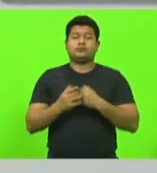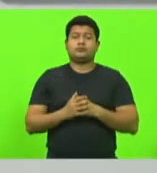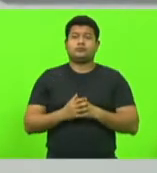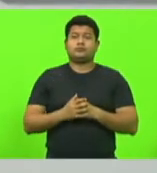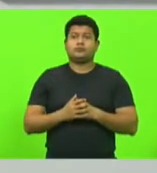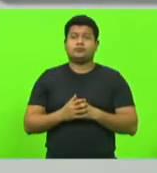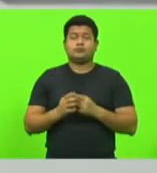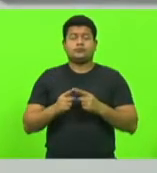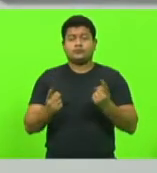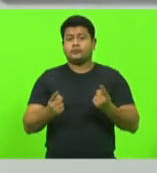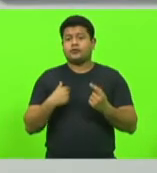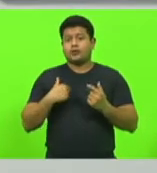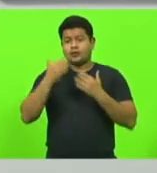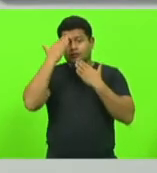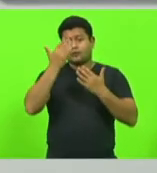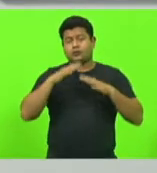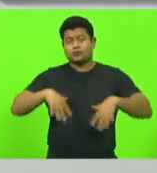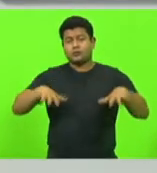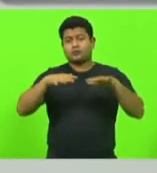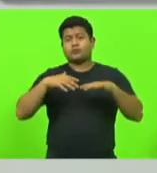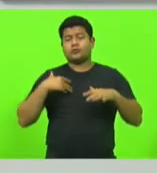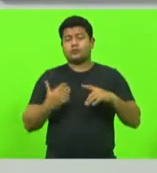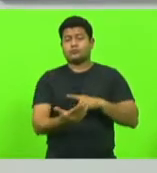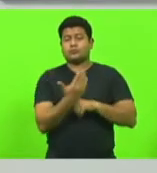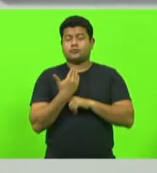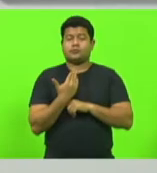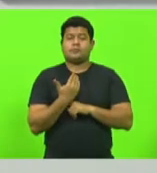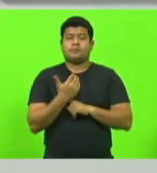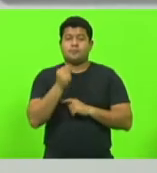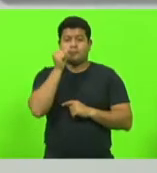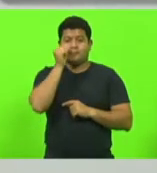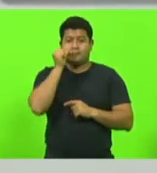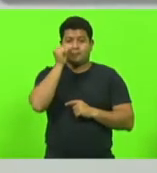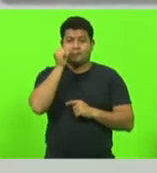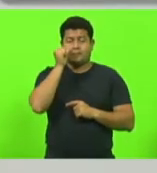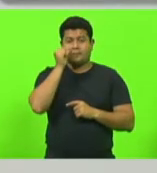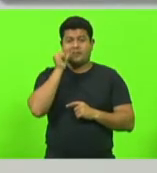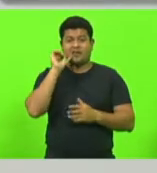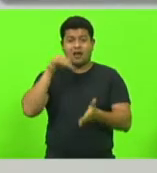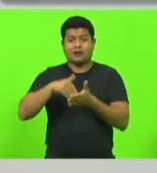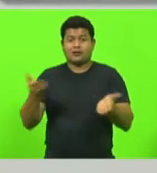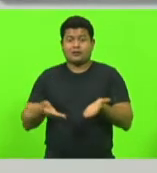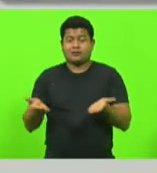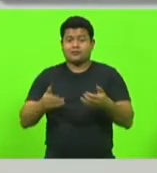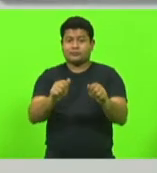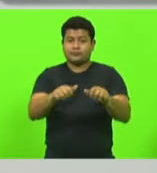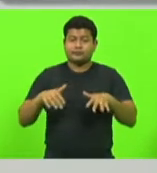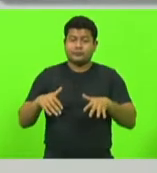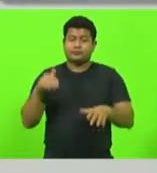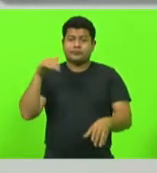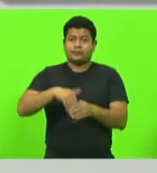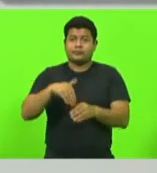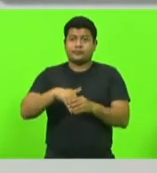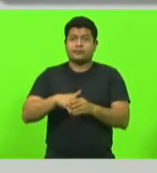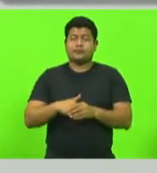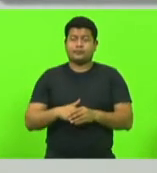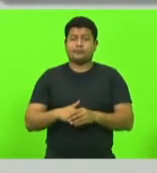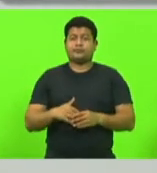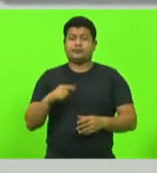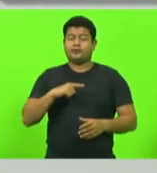E enfim, e agradecer a todos que construíram essa proposta até chegar no plenário, mesmo com o veto